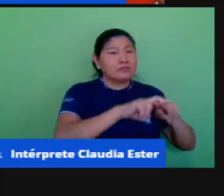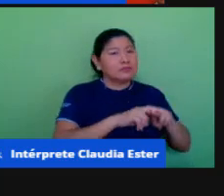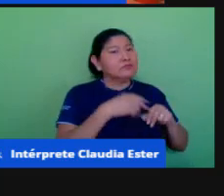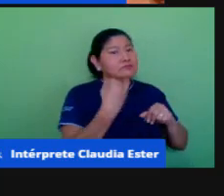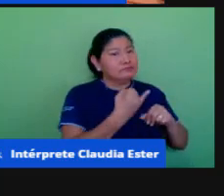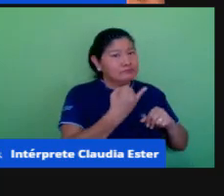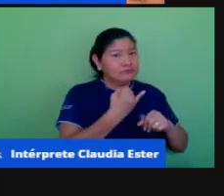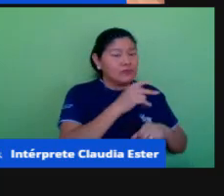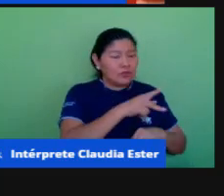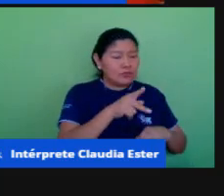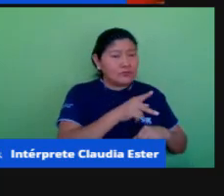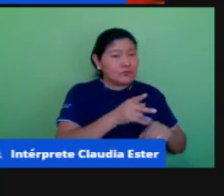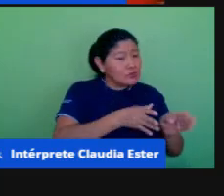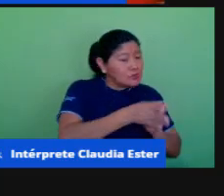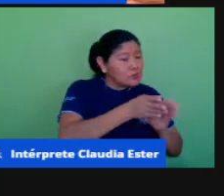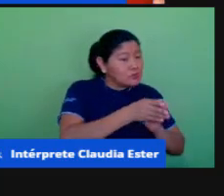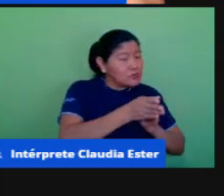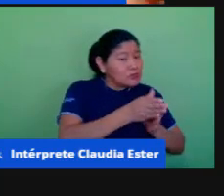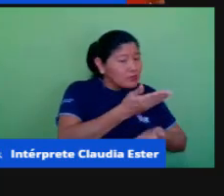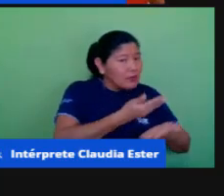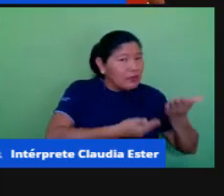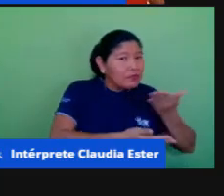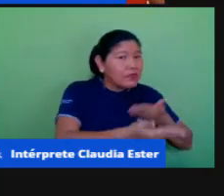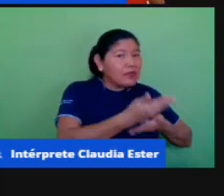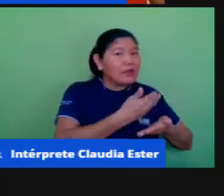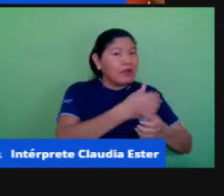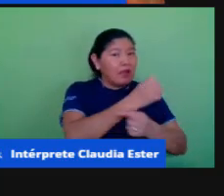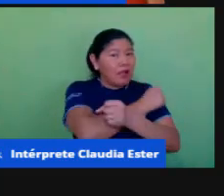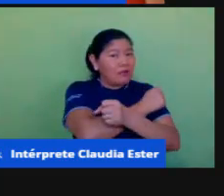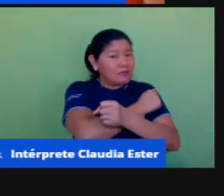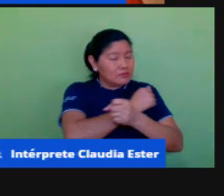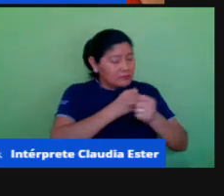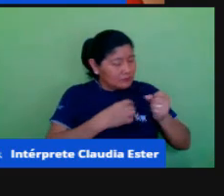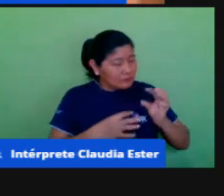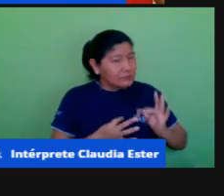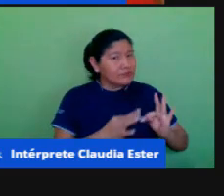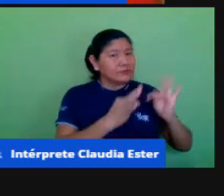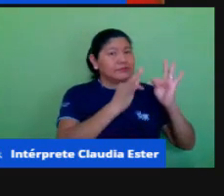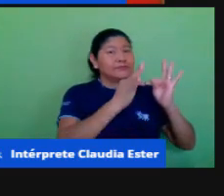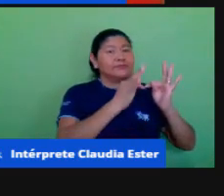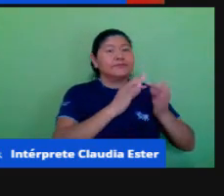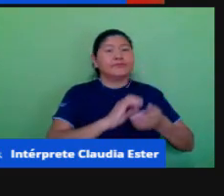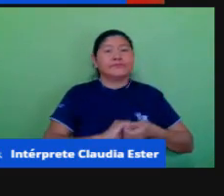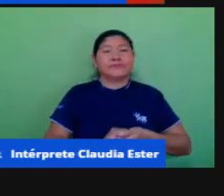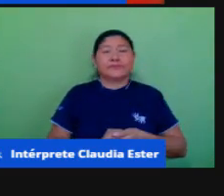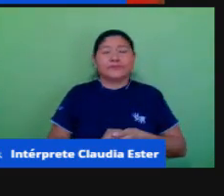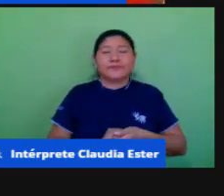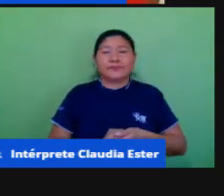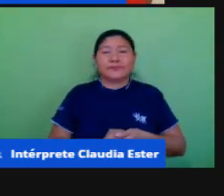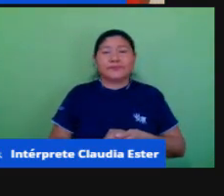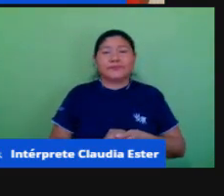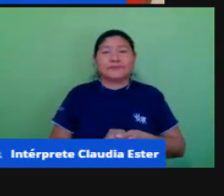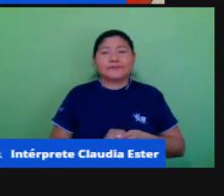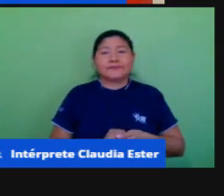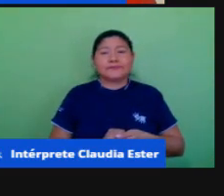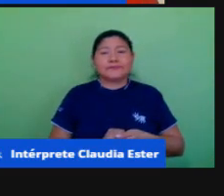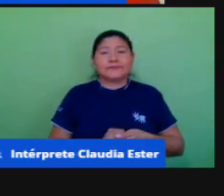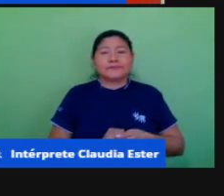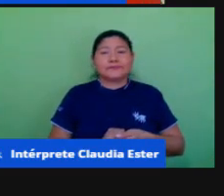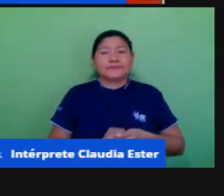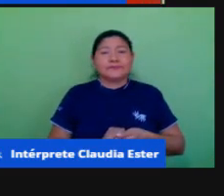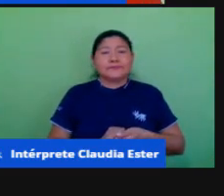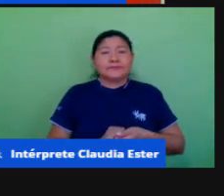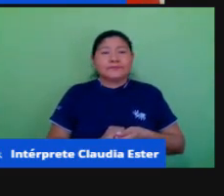dessas tecnologias para que possa mediar essa relação aluno-tecnologia. Tá bom? Pode passar.